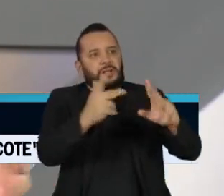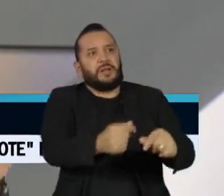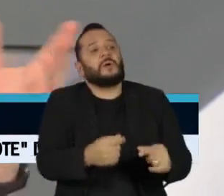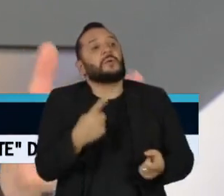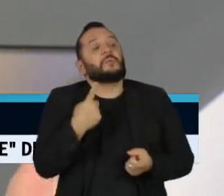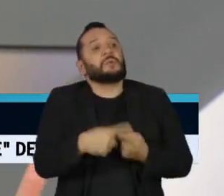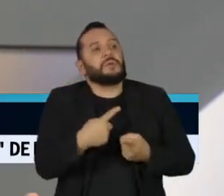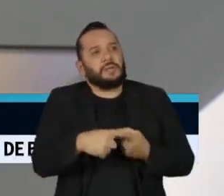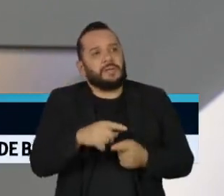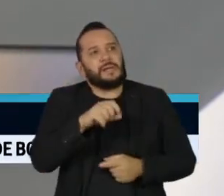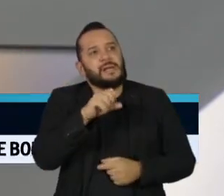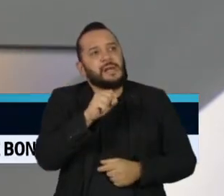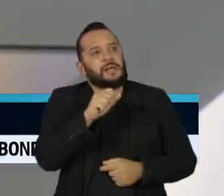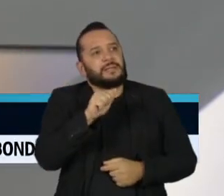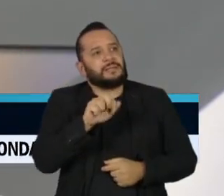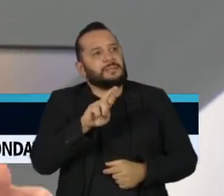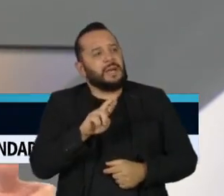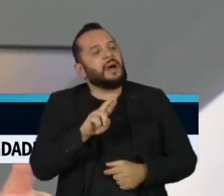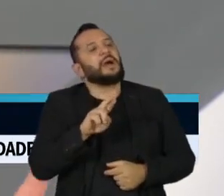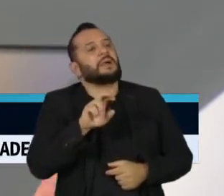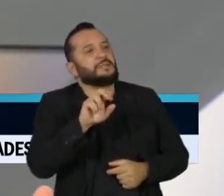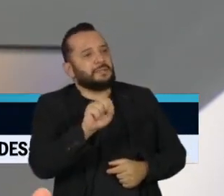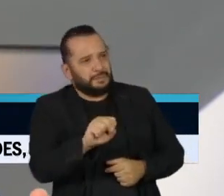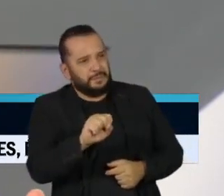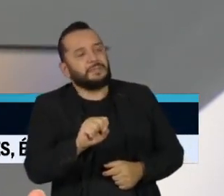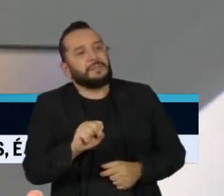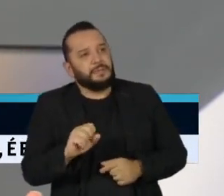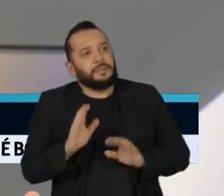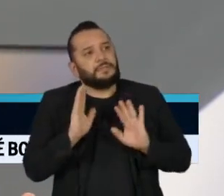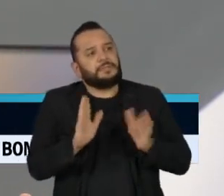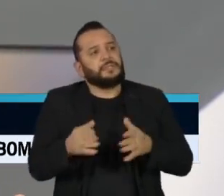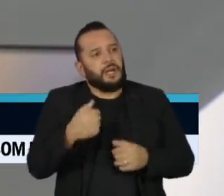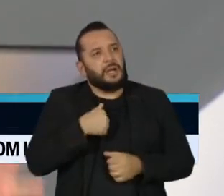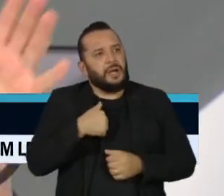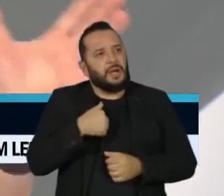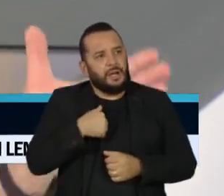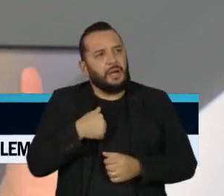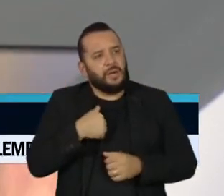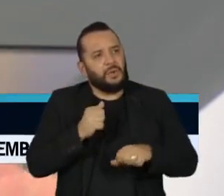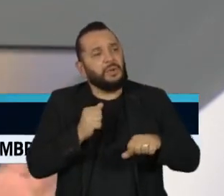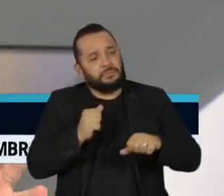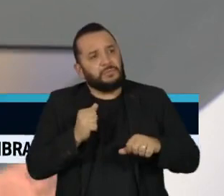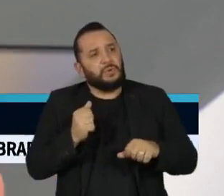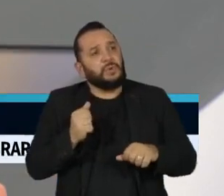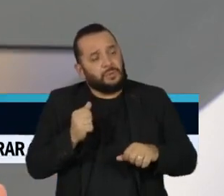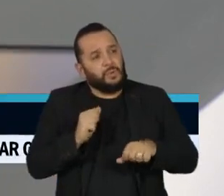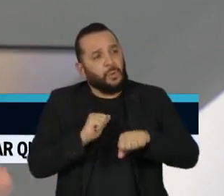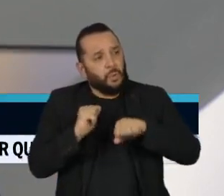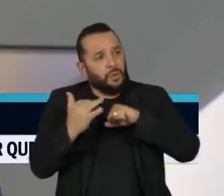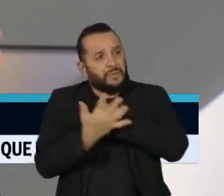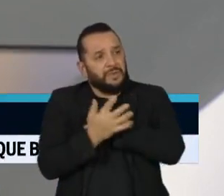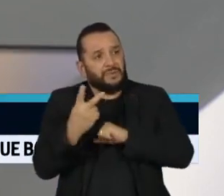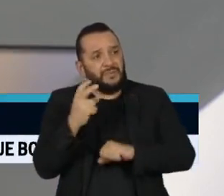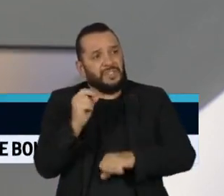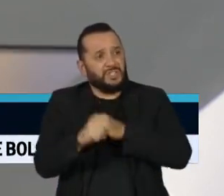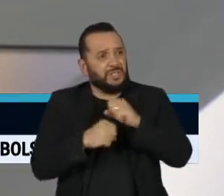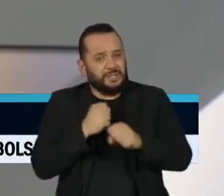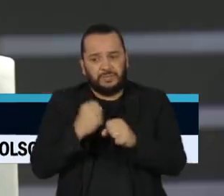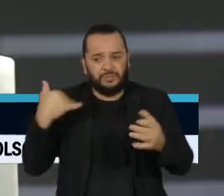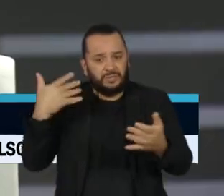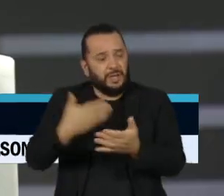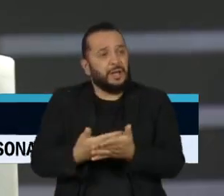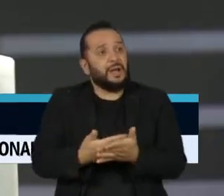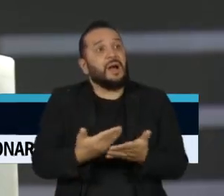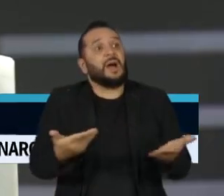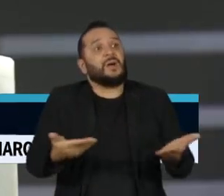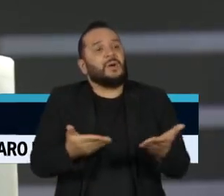vírus que causa a SARS também é um coronavírus, há 20 anos praticamente, e esse é o santo graal para a maioria das doenças, conseguir uma vacina que pega